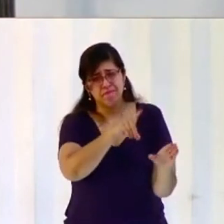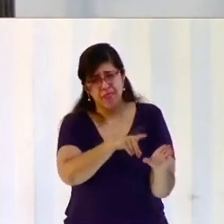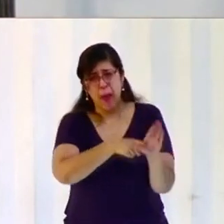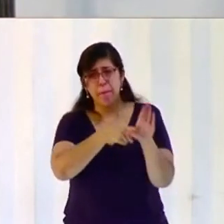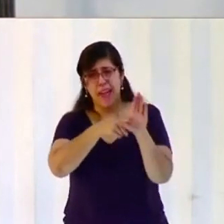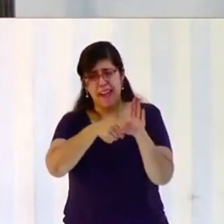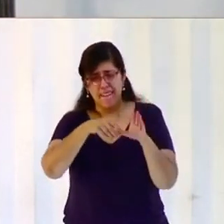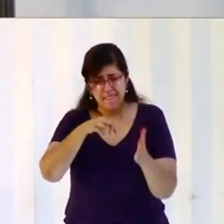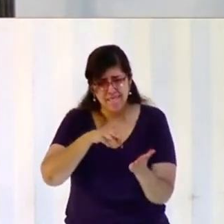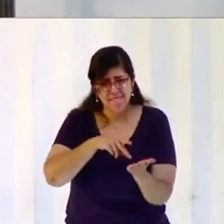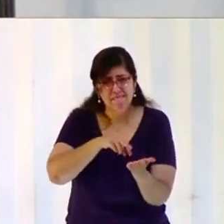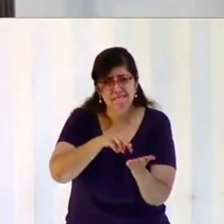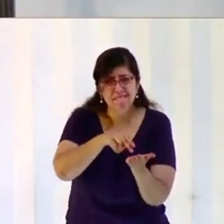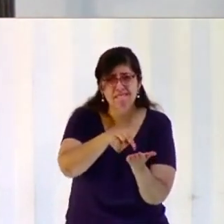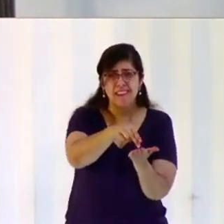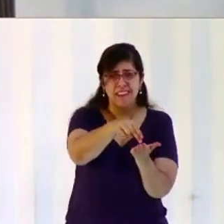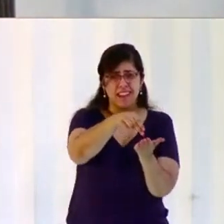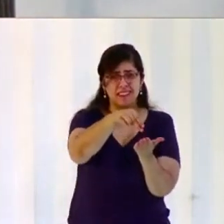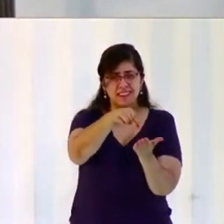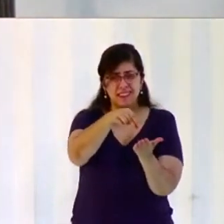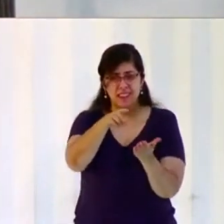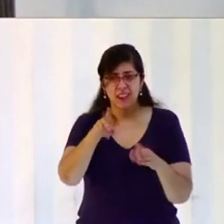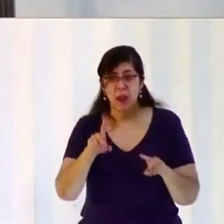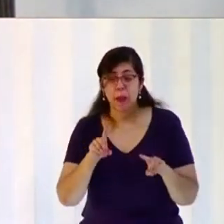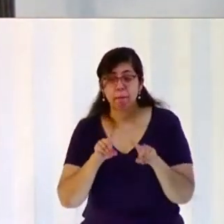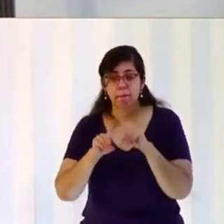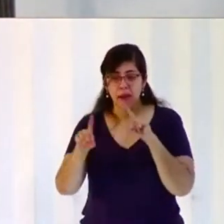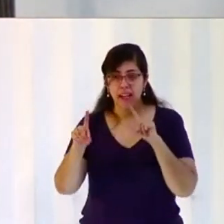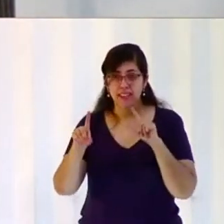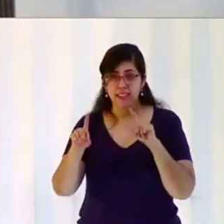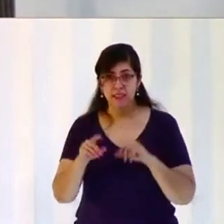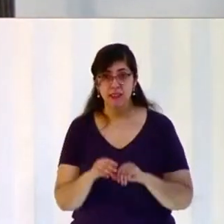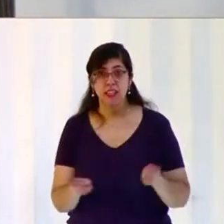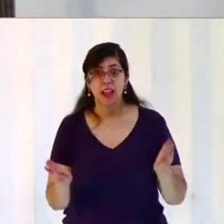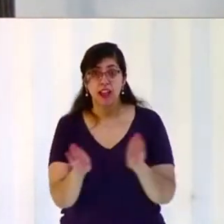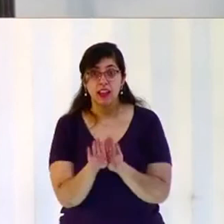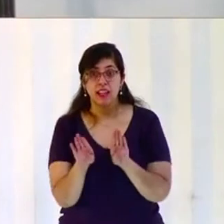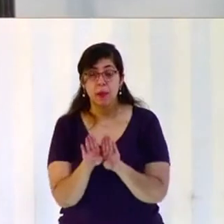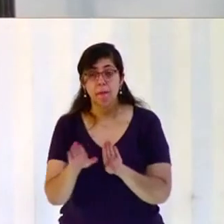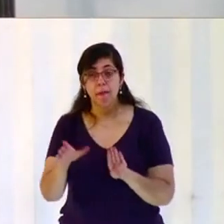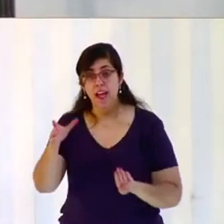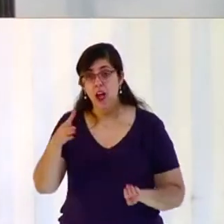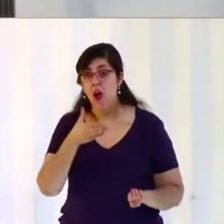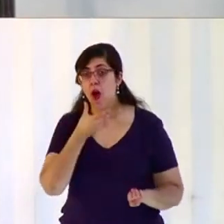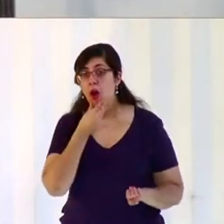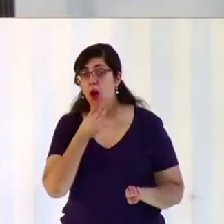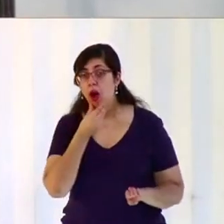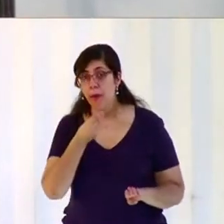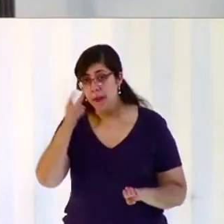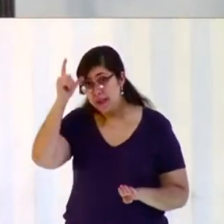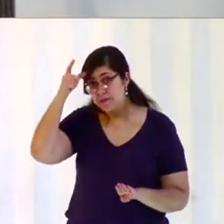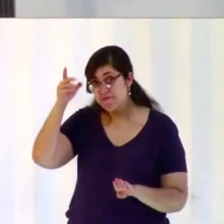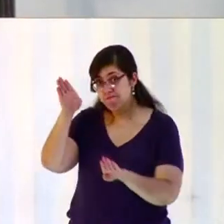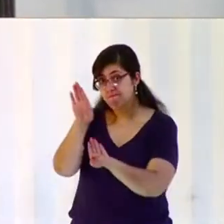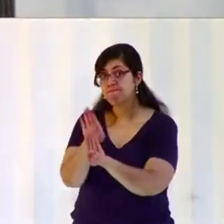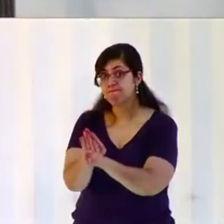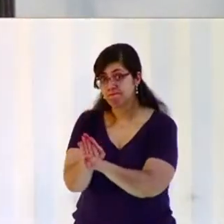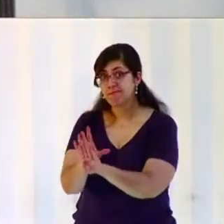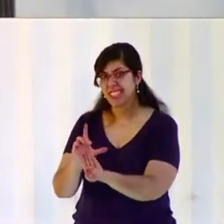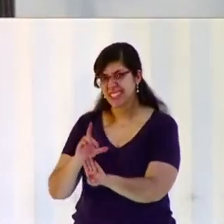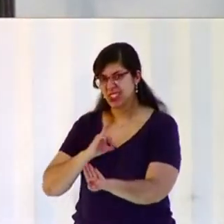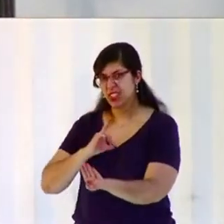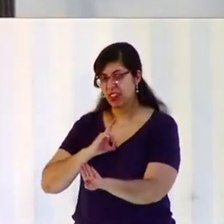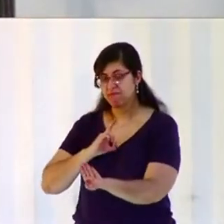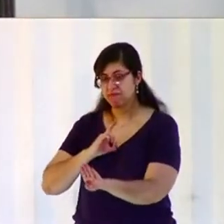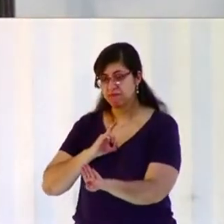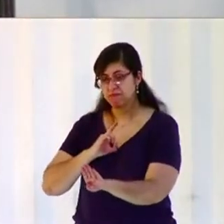quando Jesus tem o embate com o endemoniado de Gadara, na terra dos